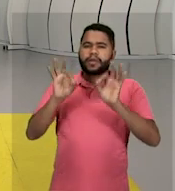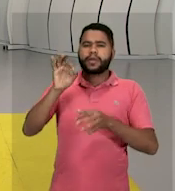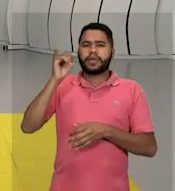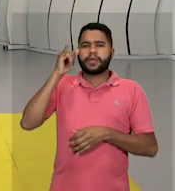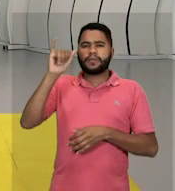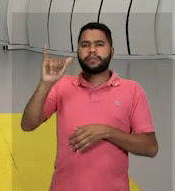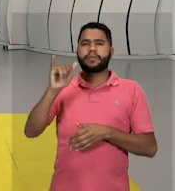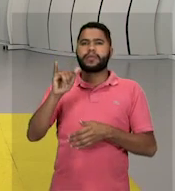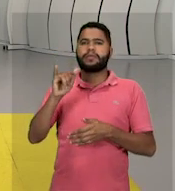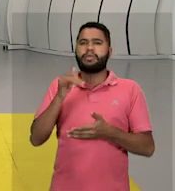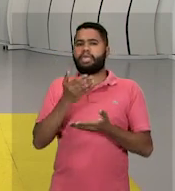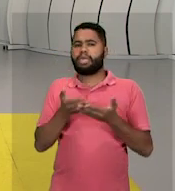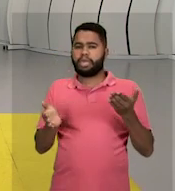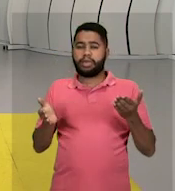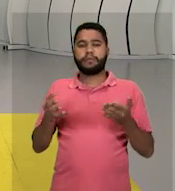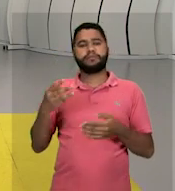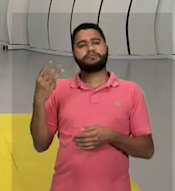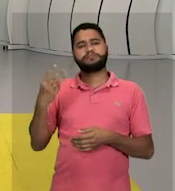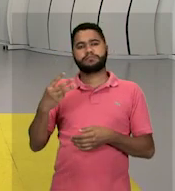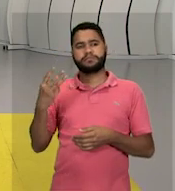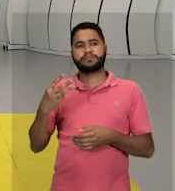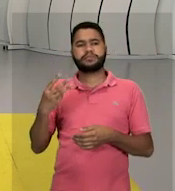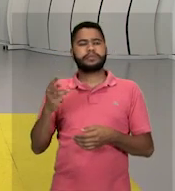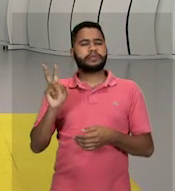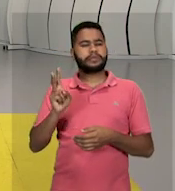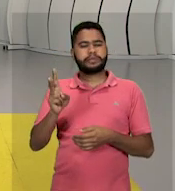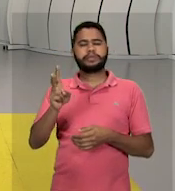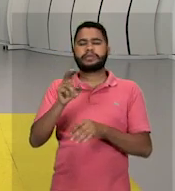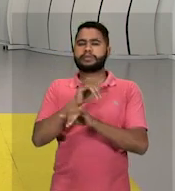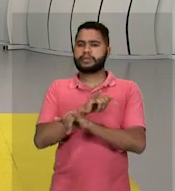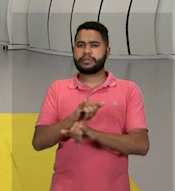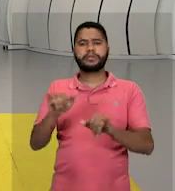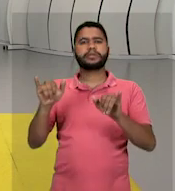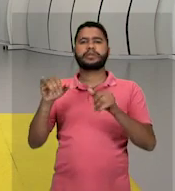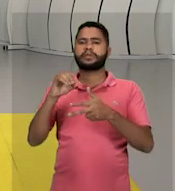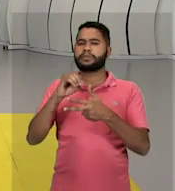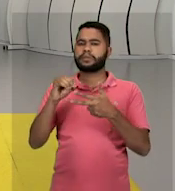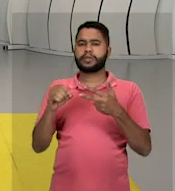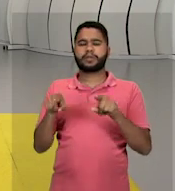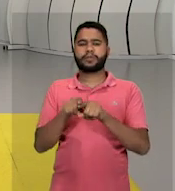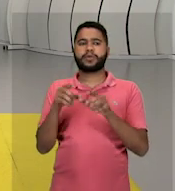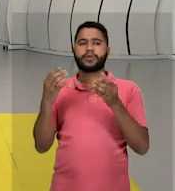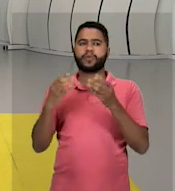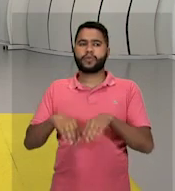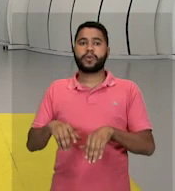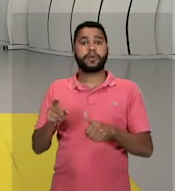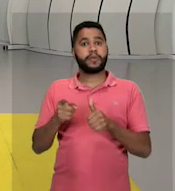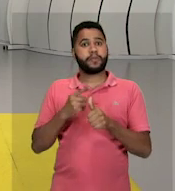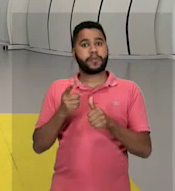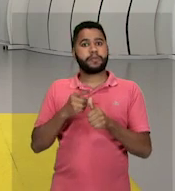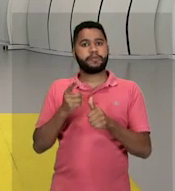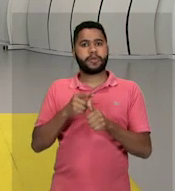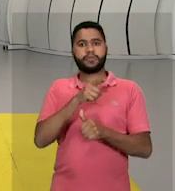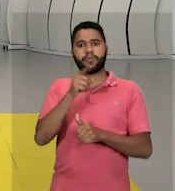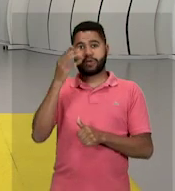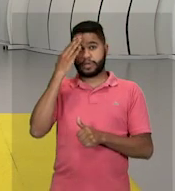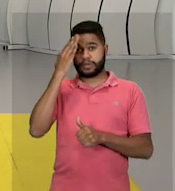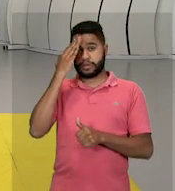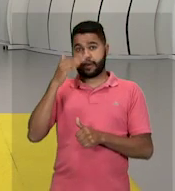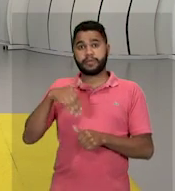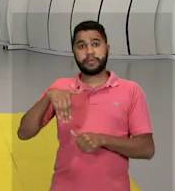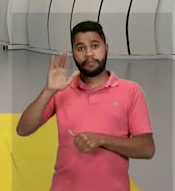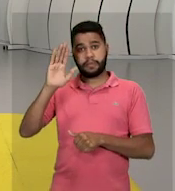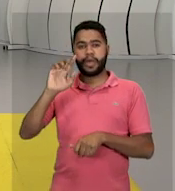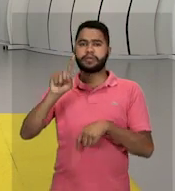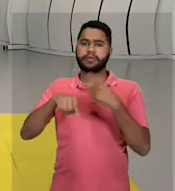perder. E terceira dica, claro, né, que é assim, recorrente em todo tipo de prova, do Enem, de concurso, faça primeiro as questões que você sabe mais, as mais